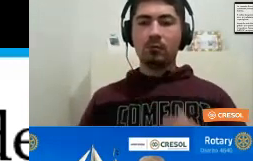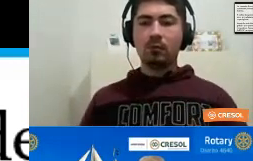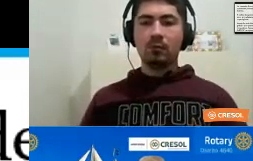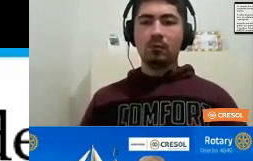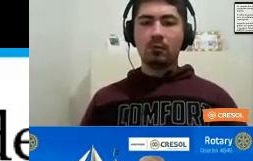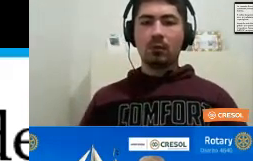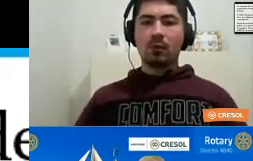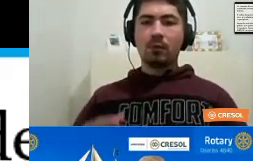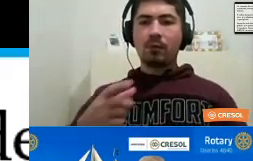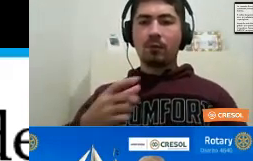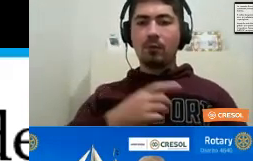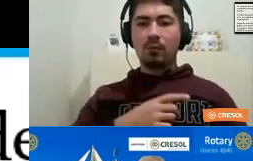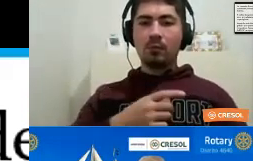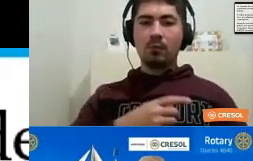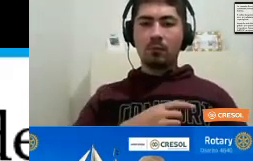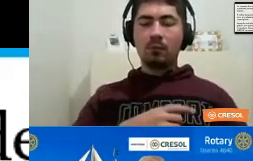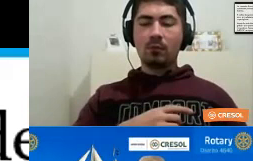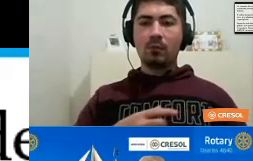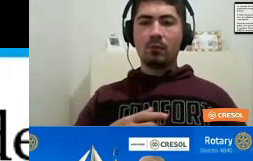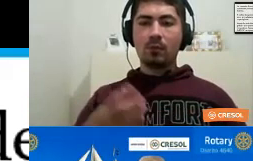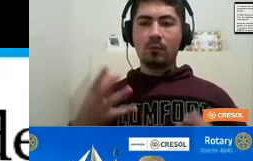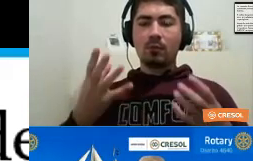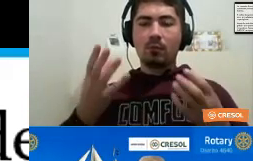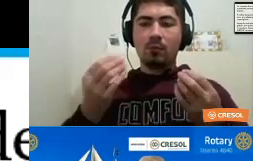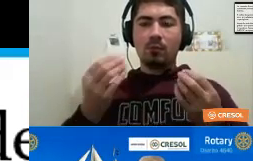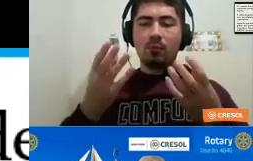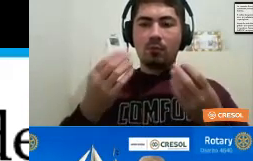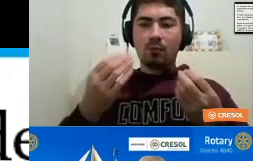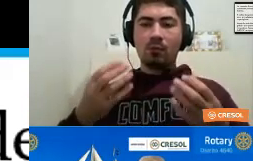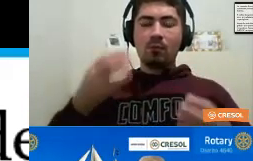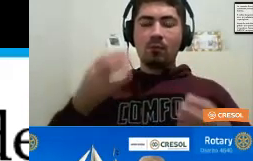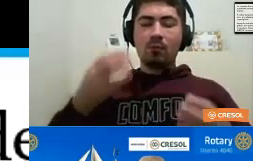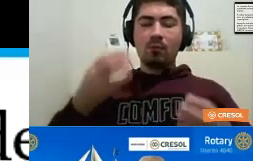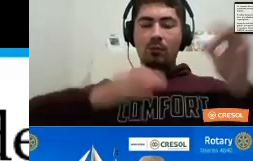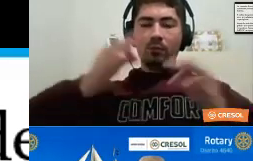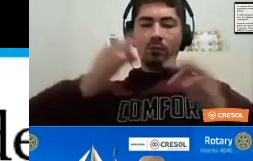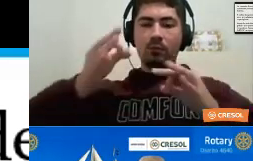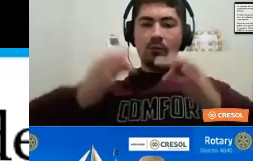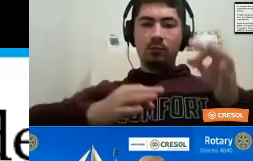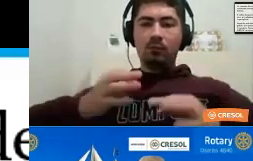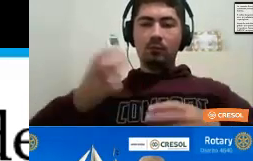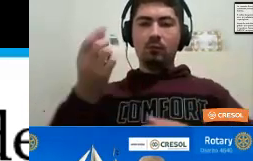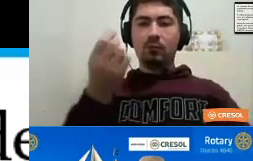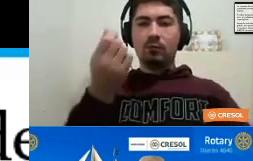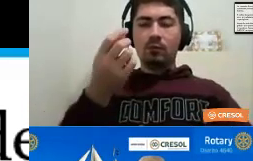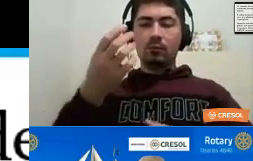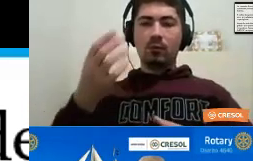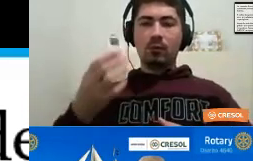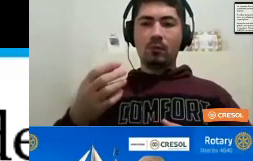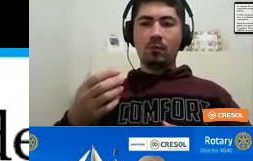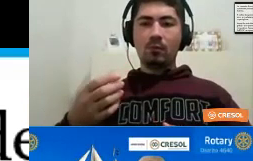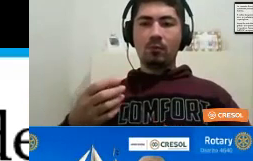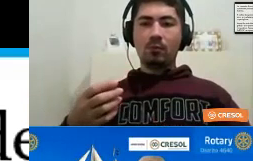materiais incríveis sobre o gerenciamento de subsídios e o passo a passo para fazer um projeto de subsídio